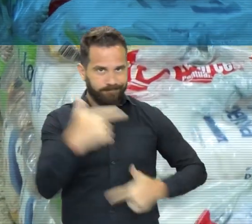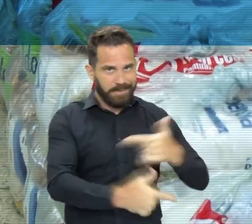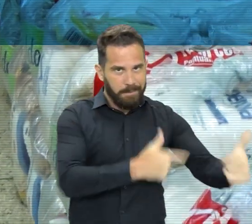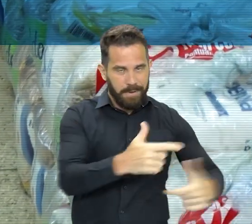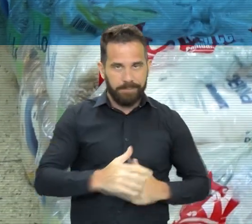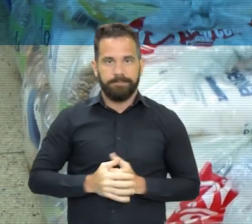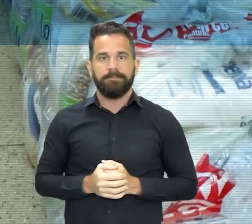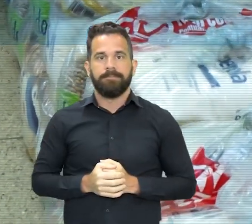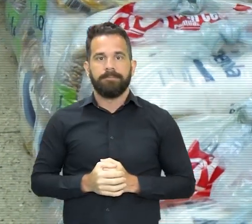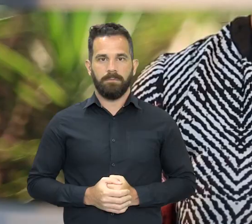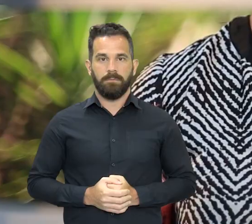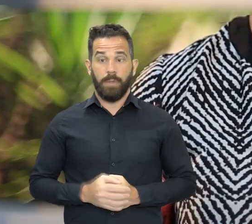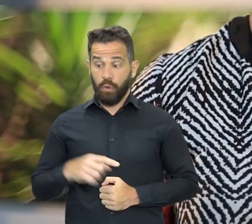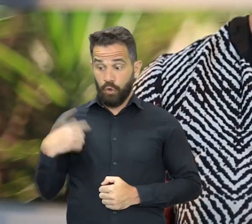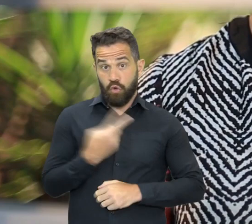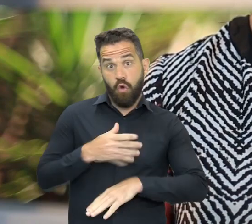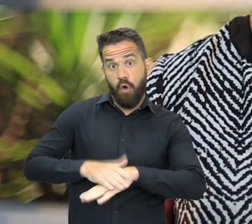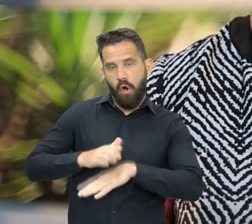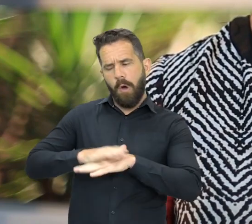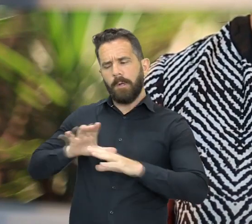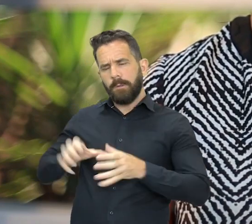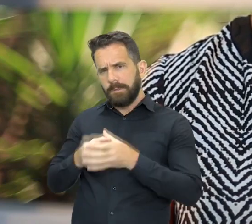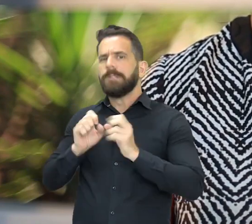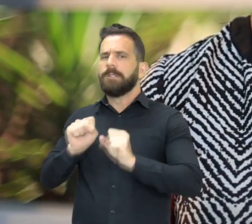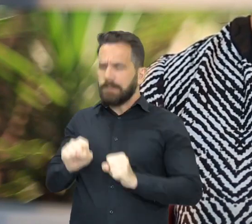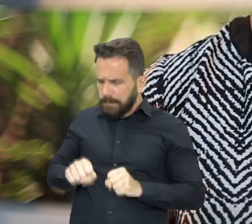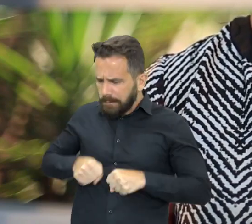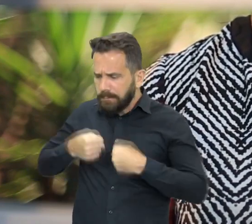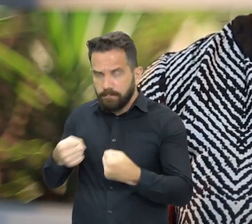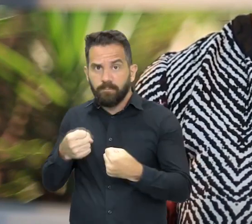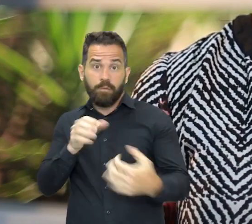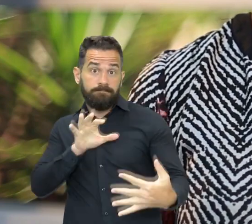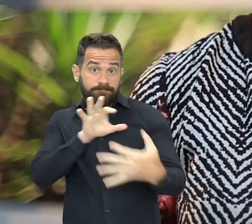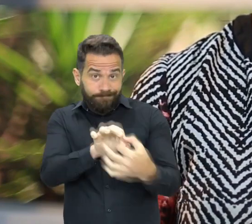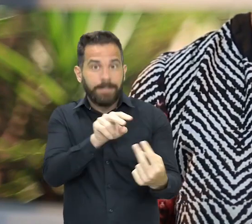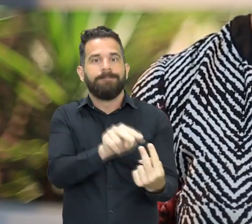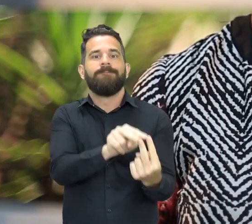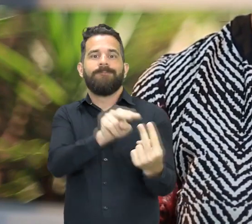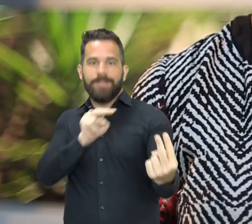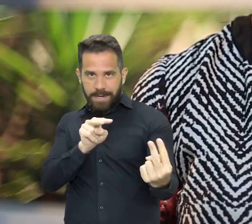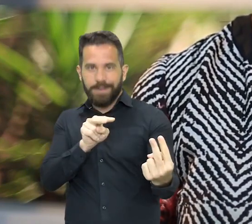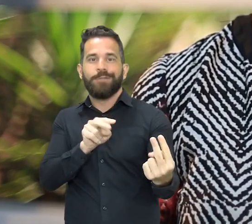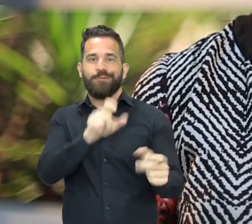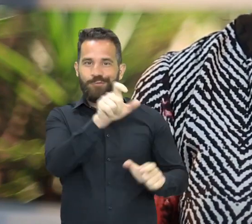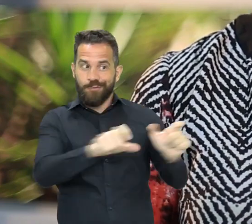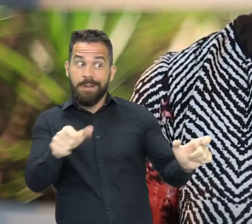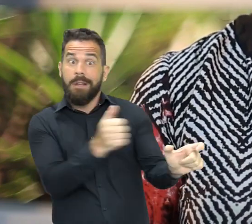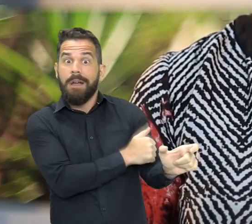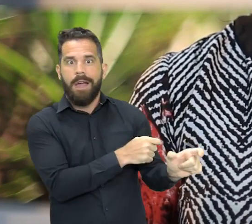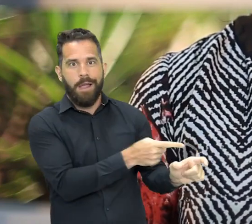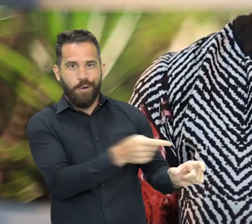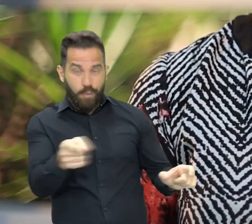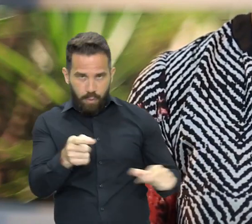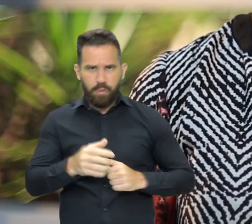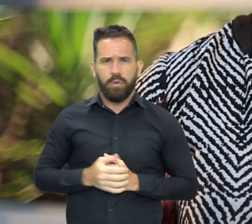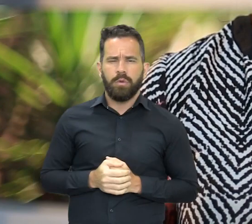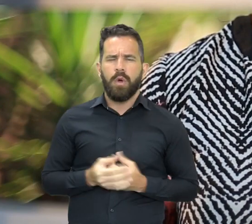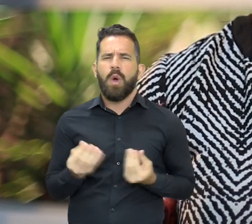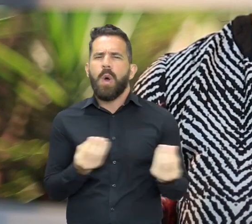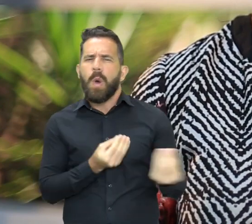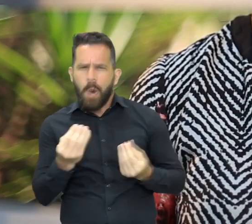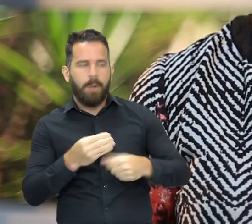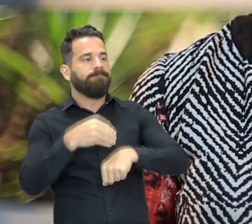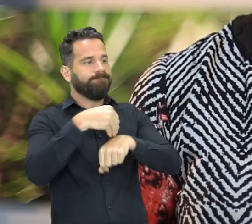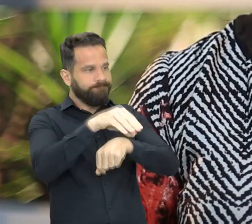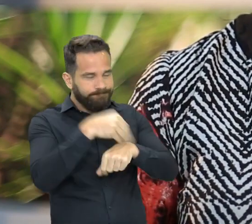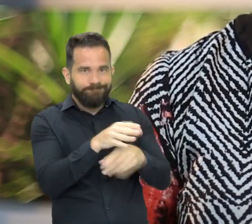a solidariedade. Então nós tivemos o cuidado de nos conectarmos aos estudantes virtualmente,